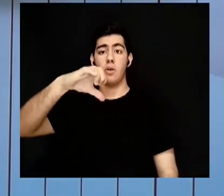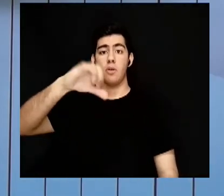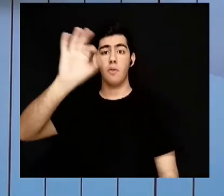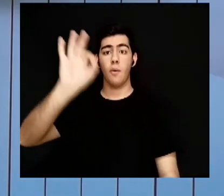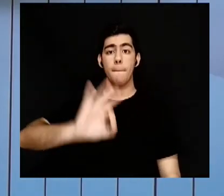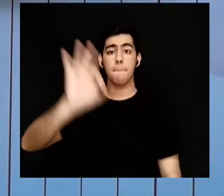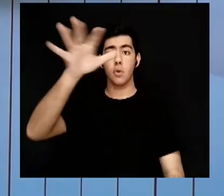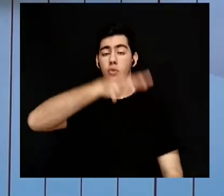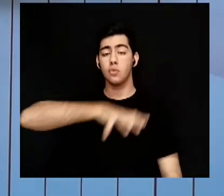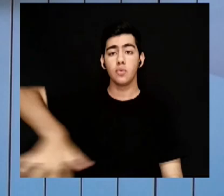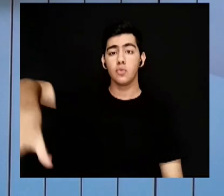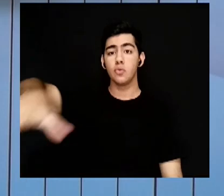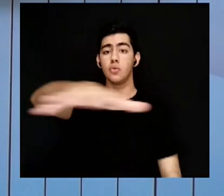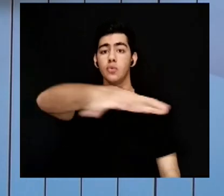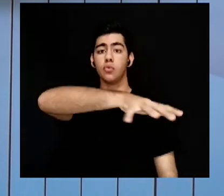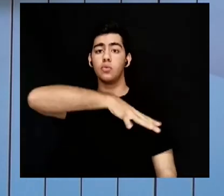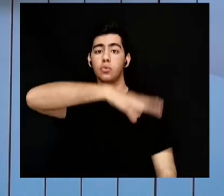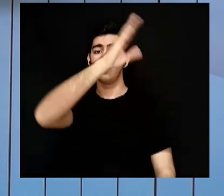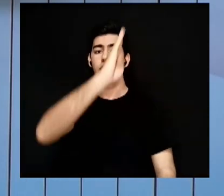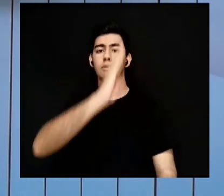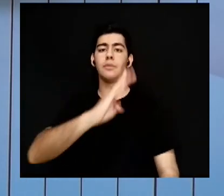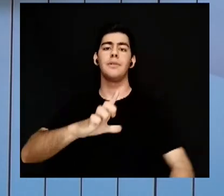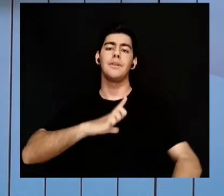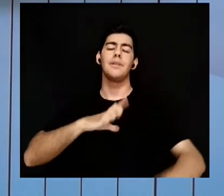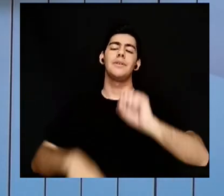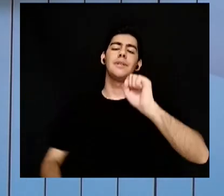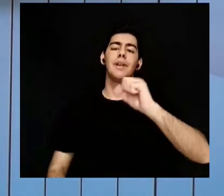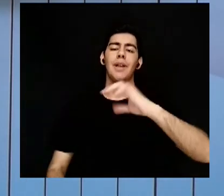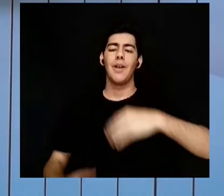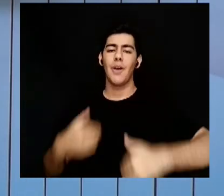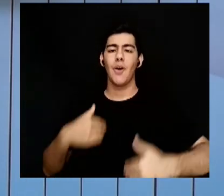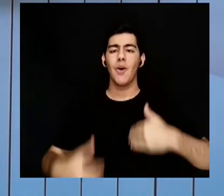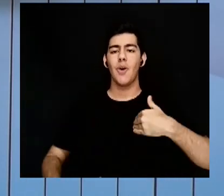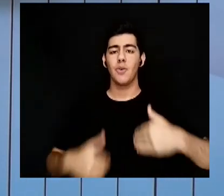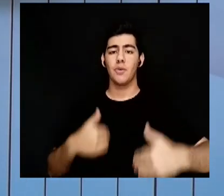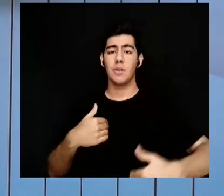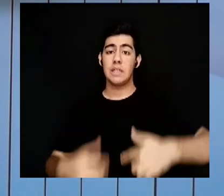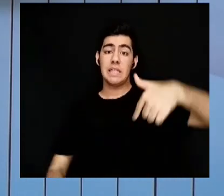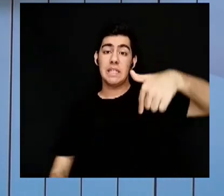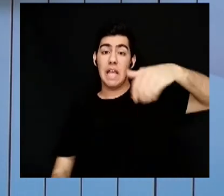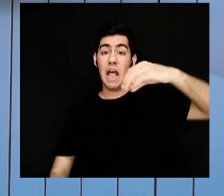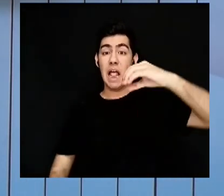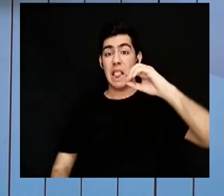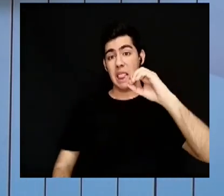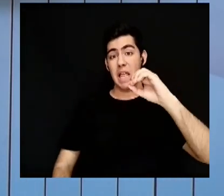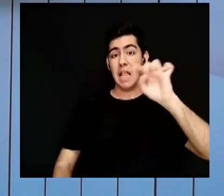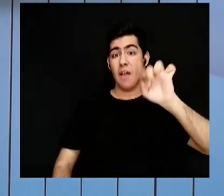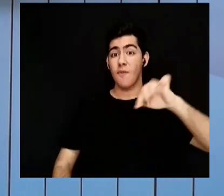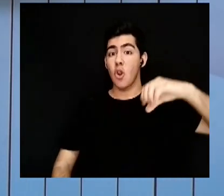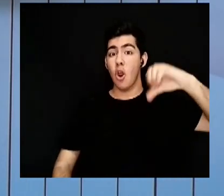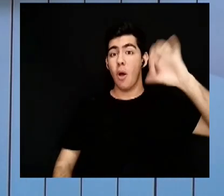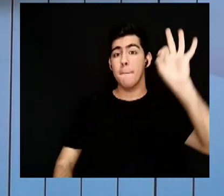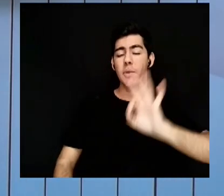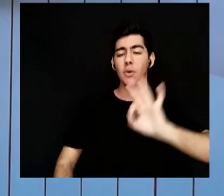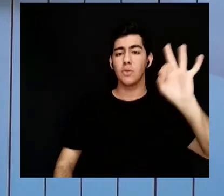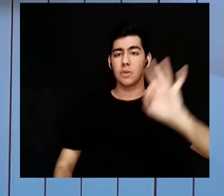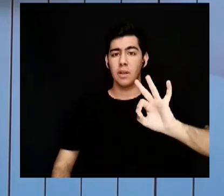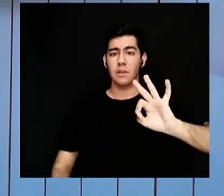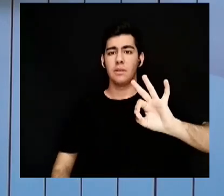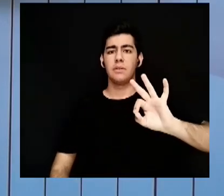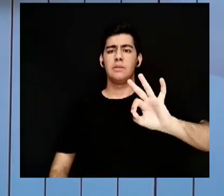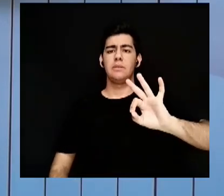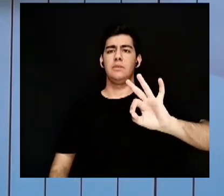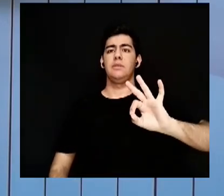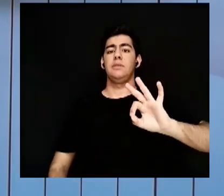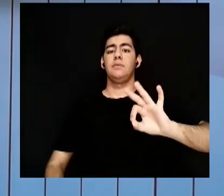vivem com obesidade e 60,9% estão acima do peso. Doutor, esses números são muito preocupantes. Na